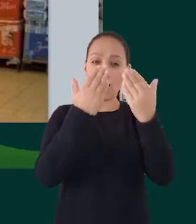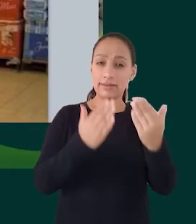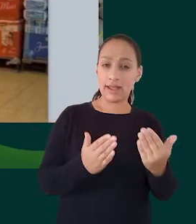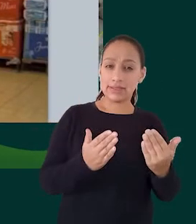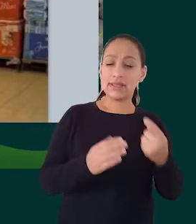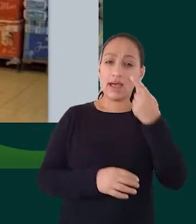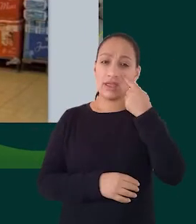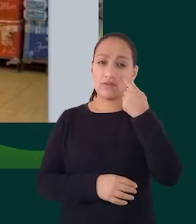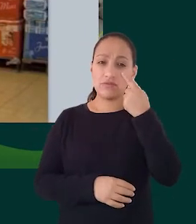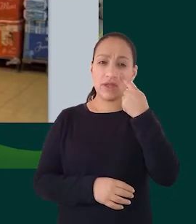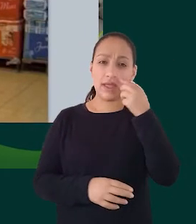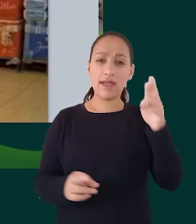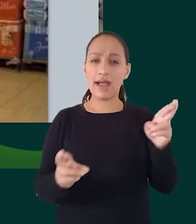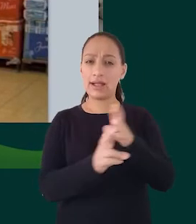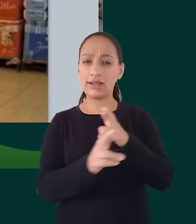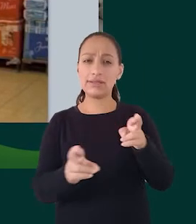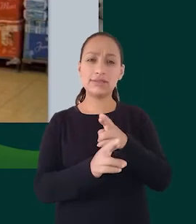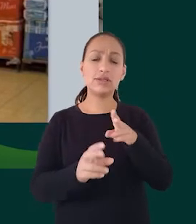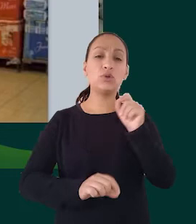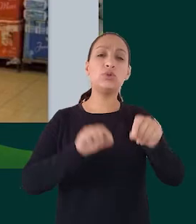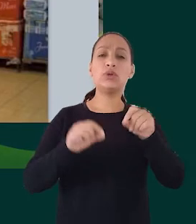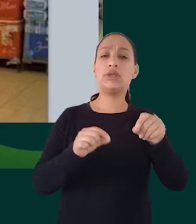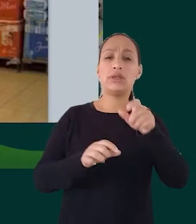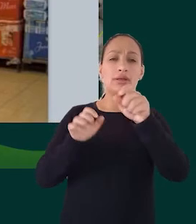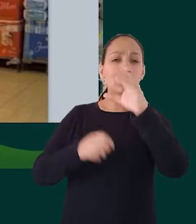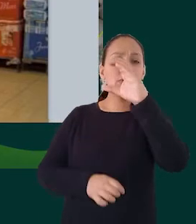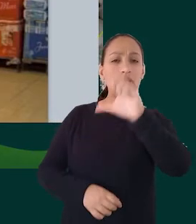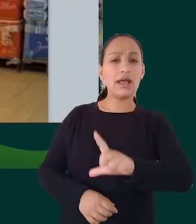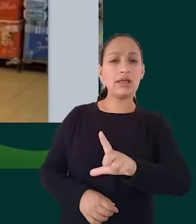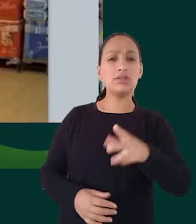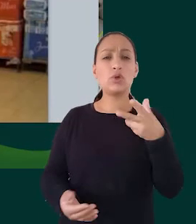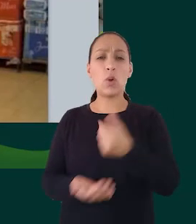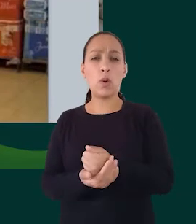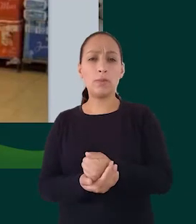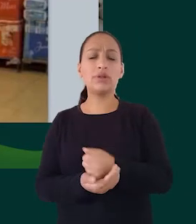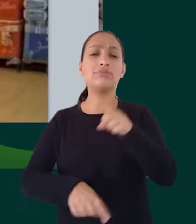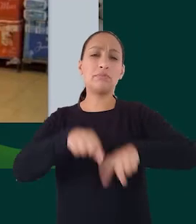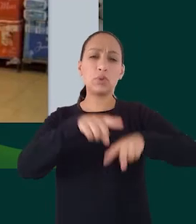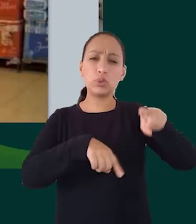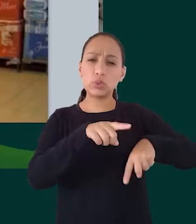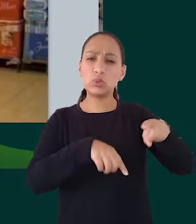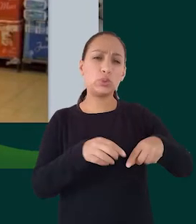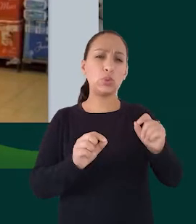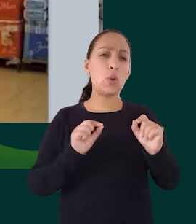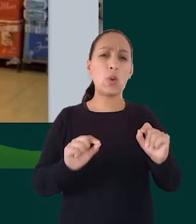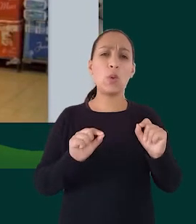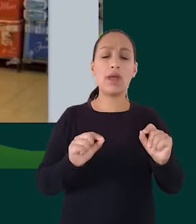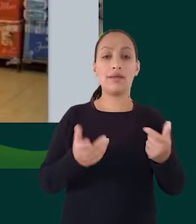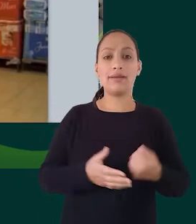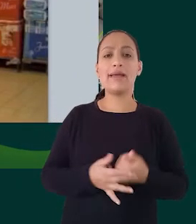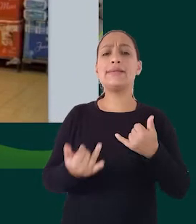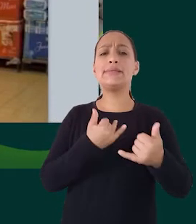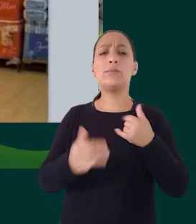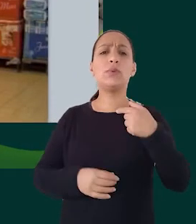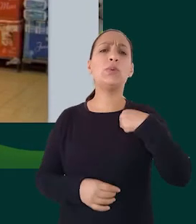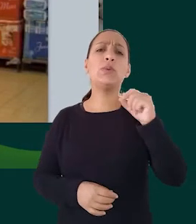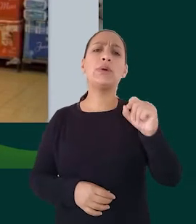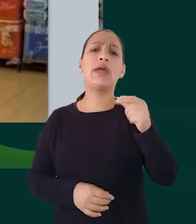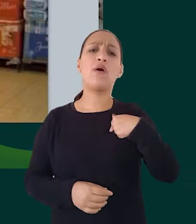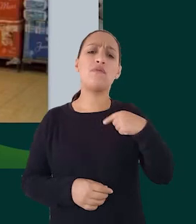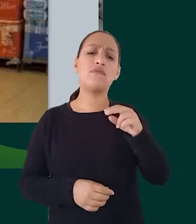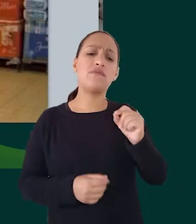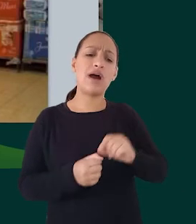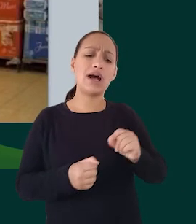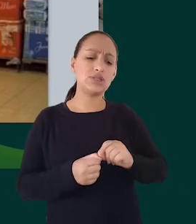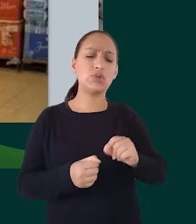essas correlações entre produtos. Ah, mas o que, que eu faço com fraldas e cervejas? Eu descubro essa correlação grande, o que, que eu faço com isso? Eu posso, por